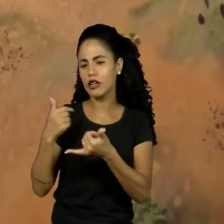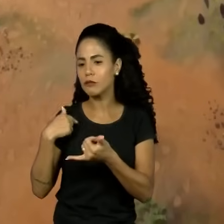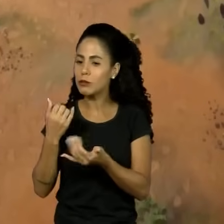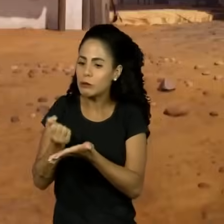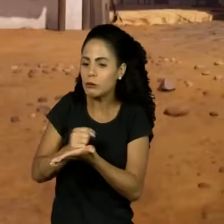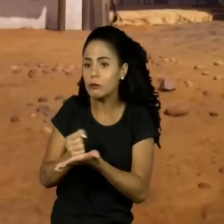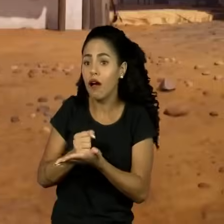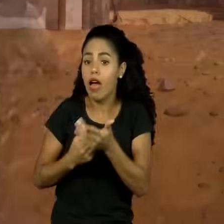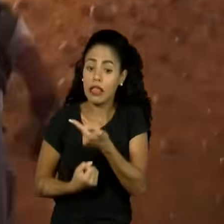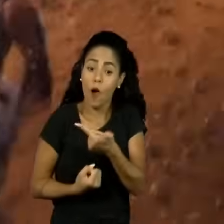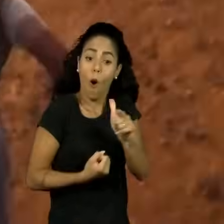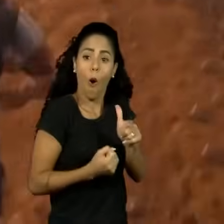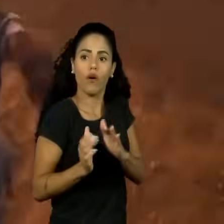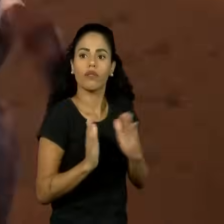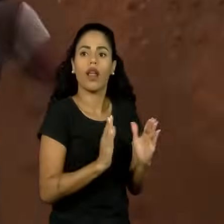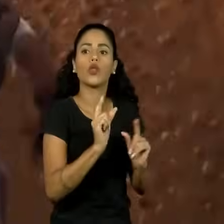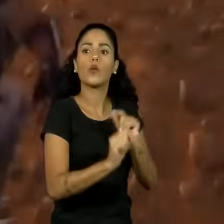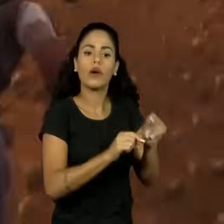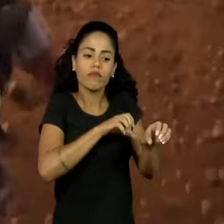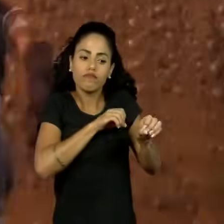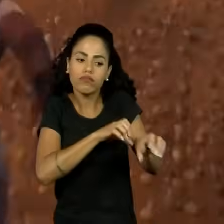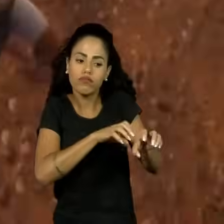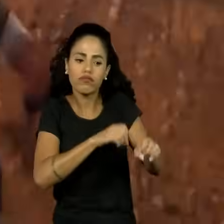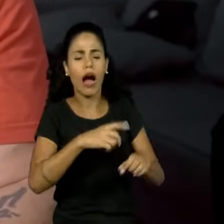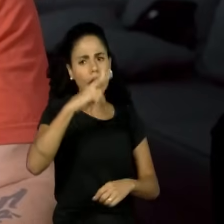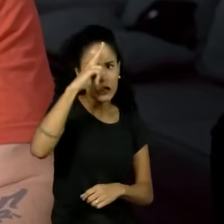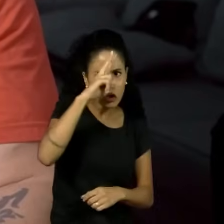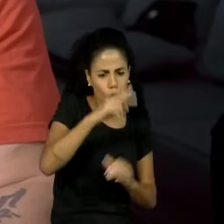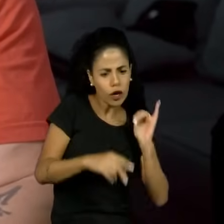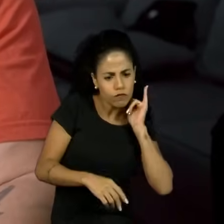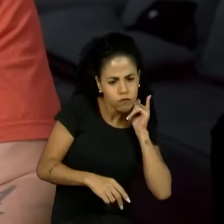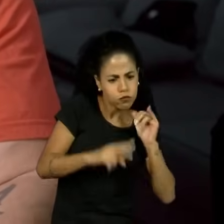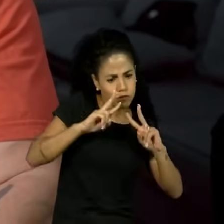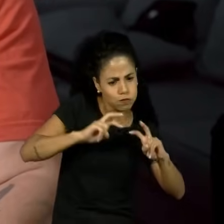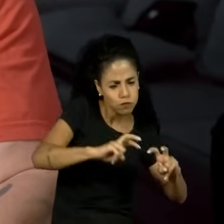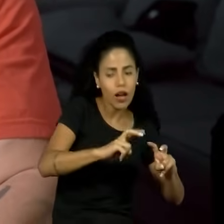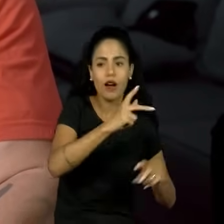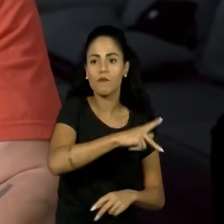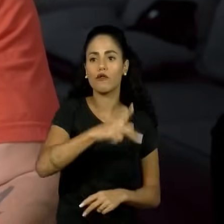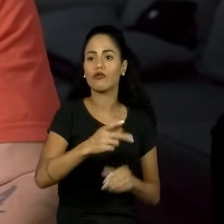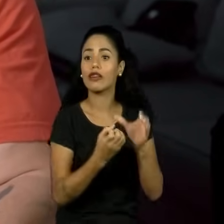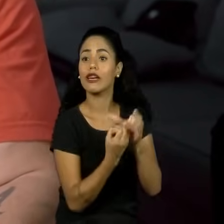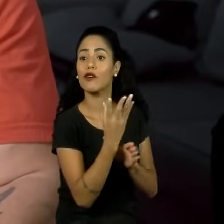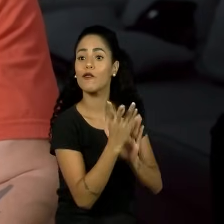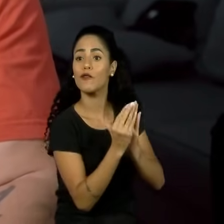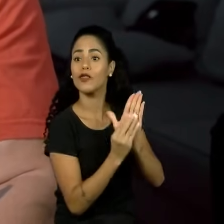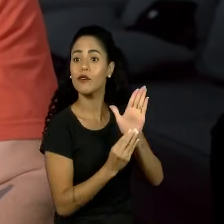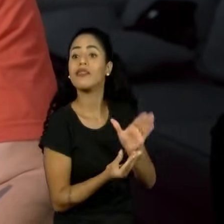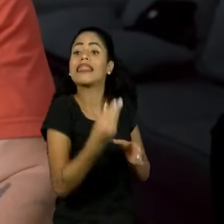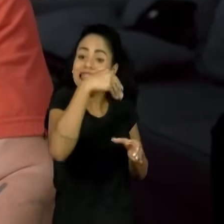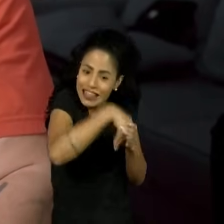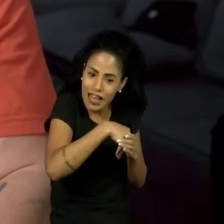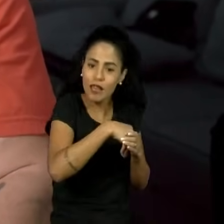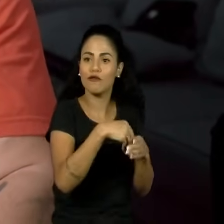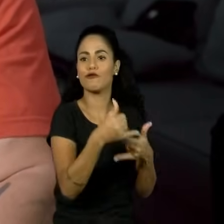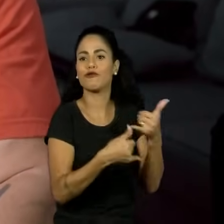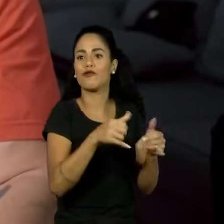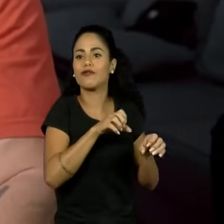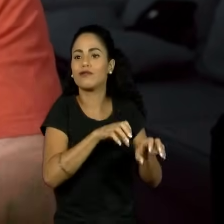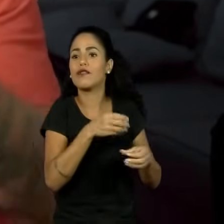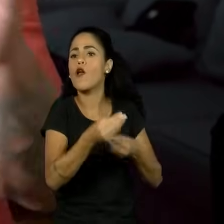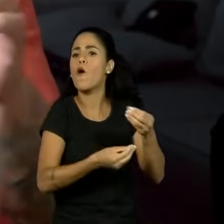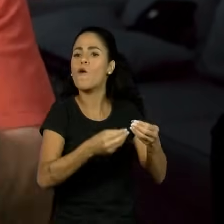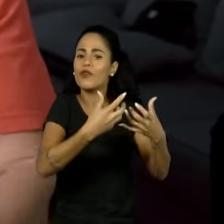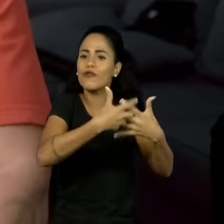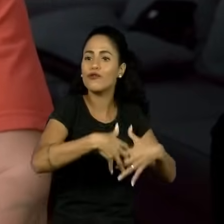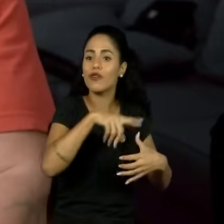jogam e tem uma parte educativa que a gente chamou historiadores, professores e criaram conteúdos explicando como era a política em